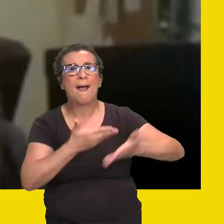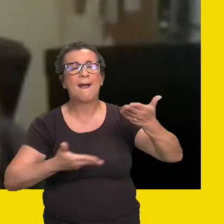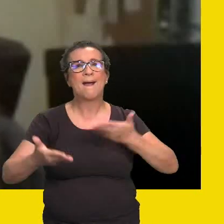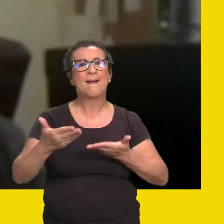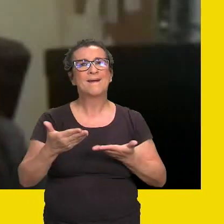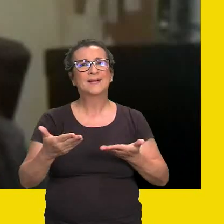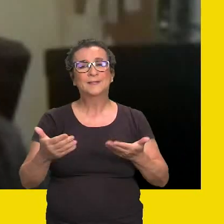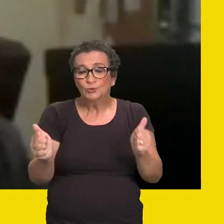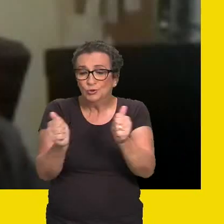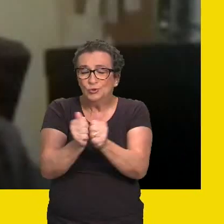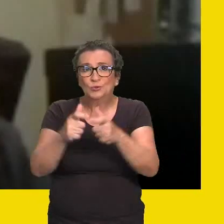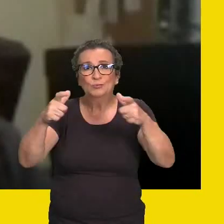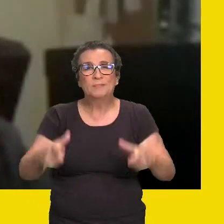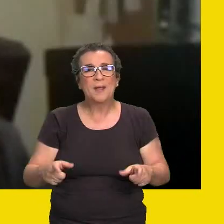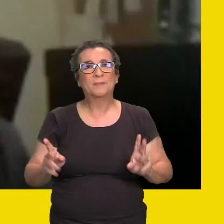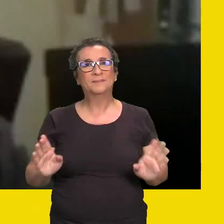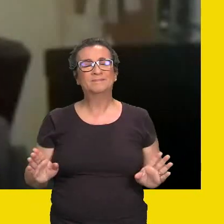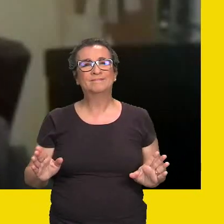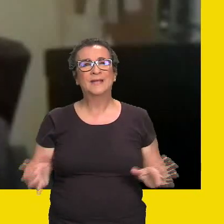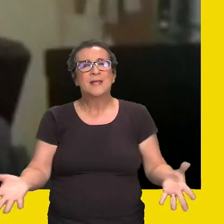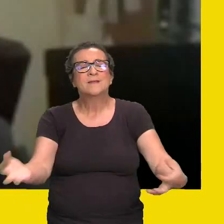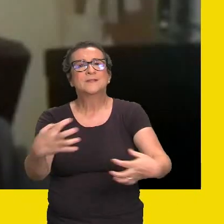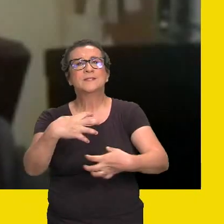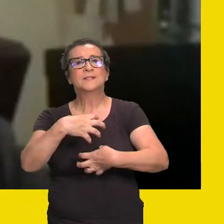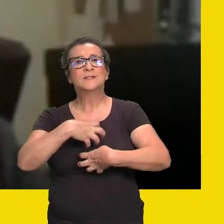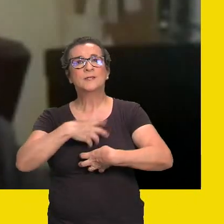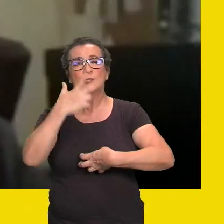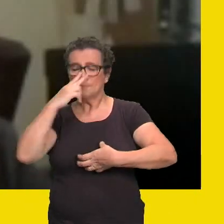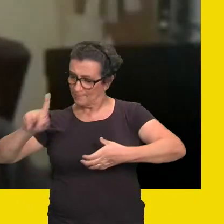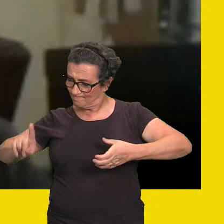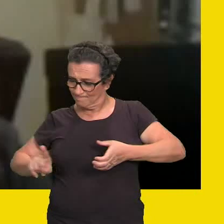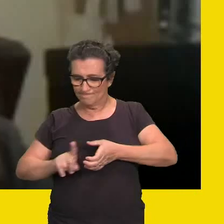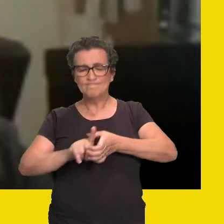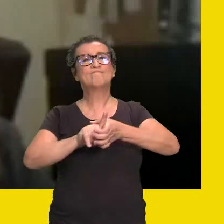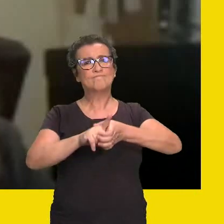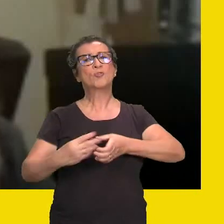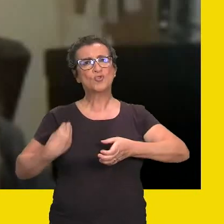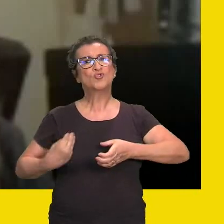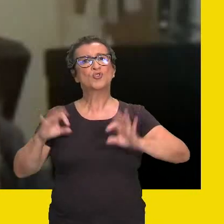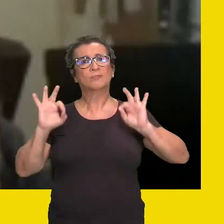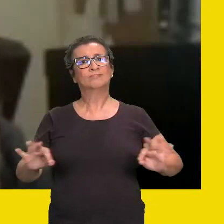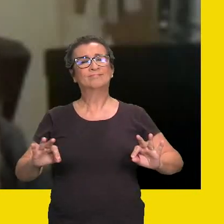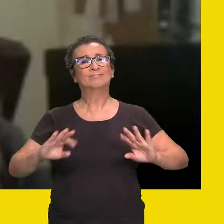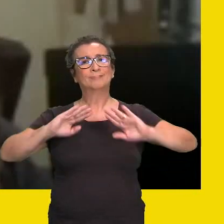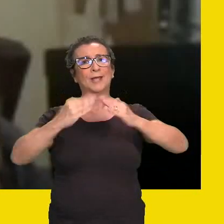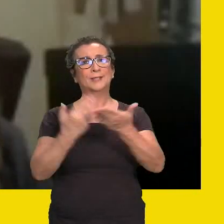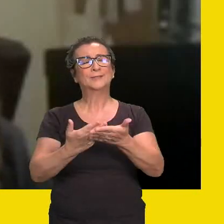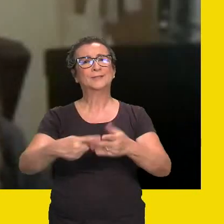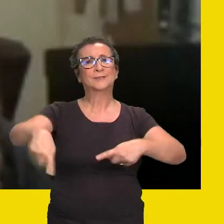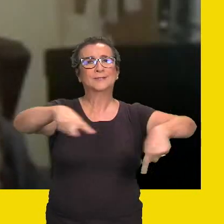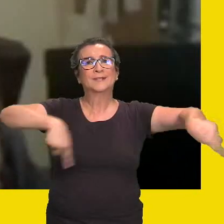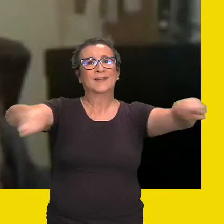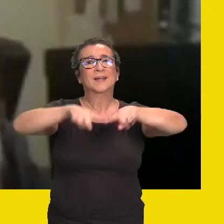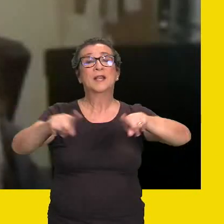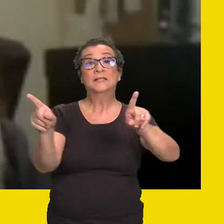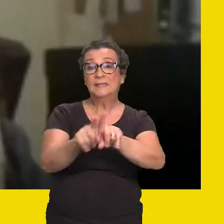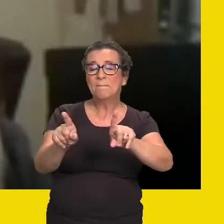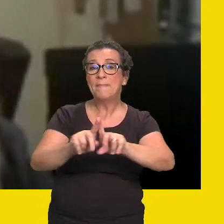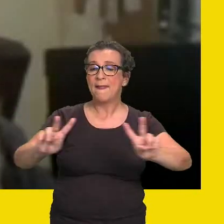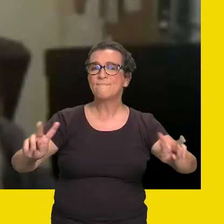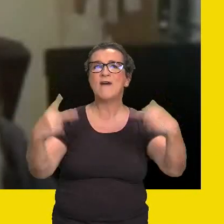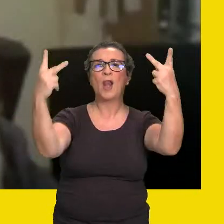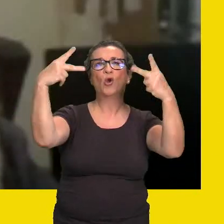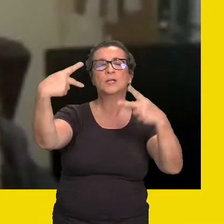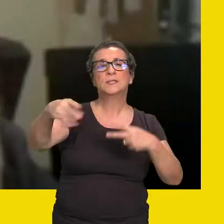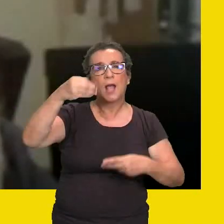pares, sobre fazê-los sentir pertencente ao espaço escolar, a partir da valorização do seu conhecimento de mundo e